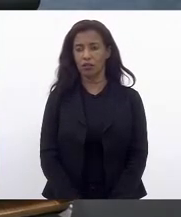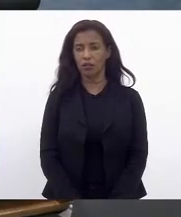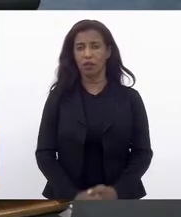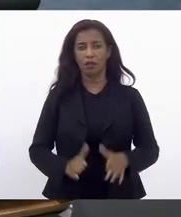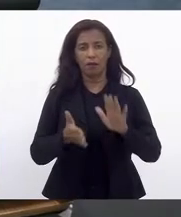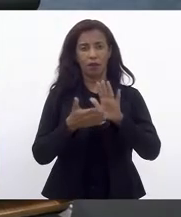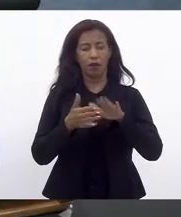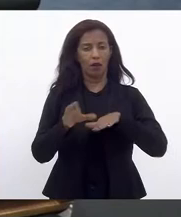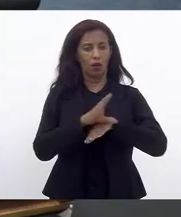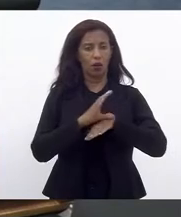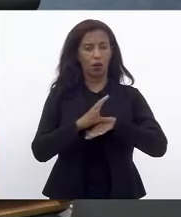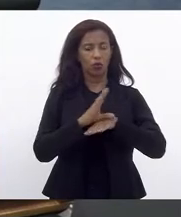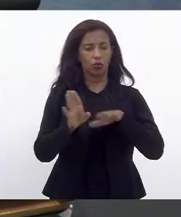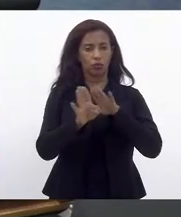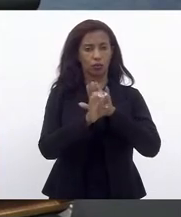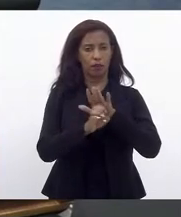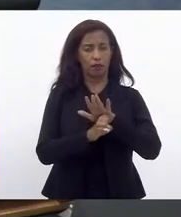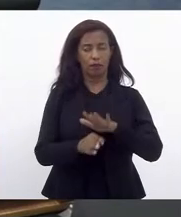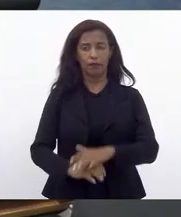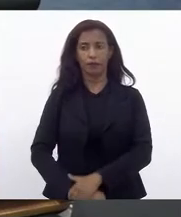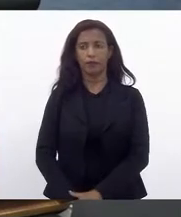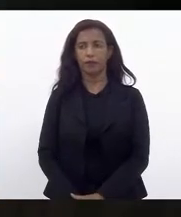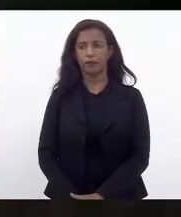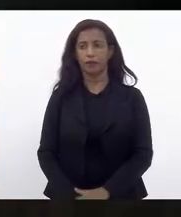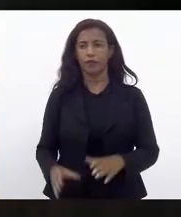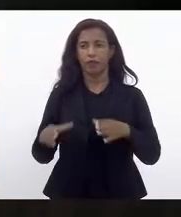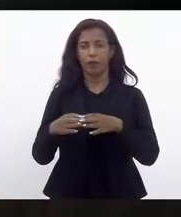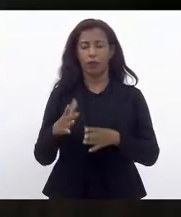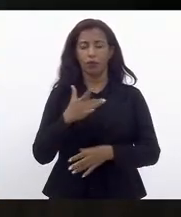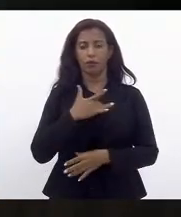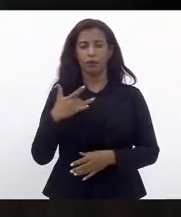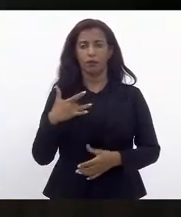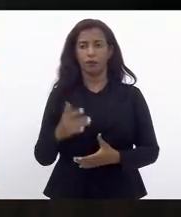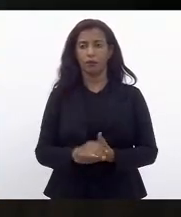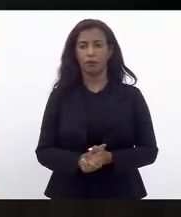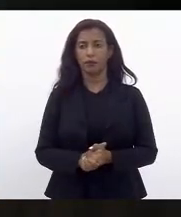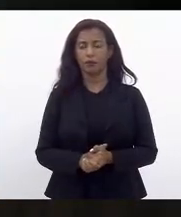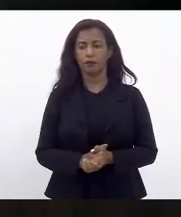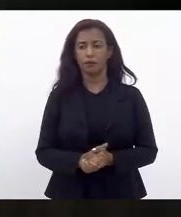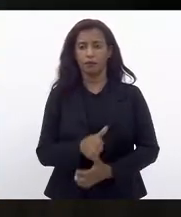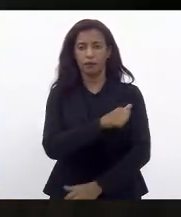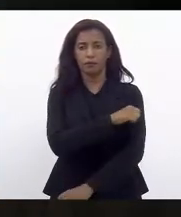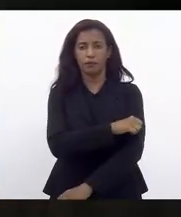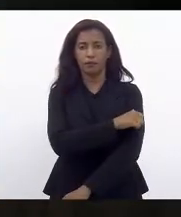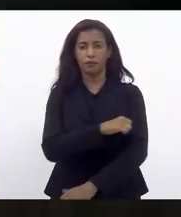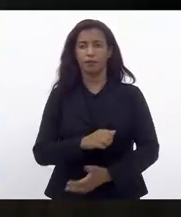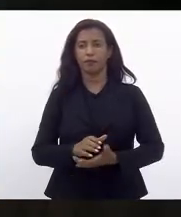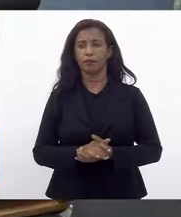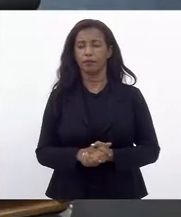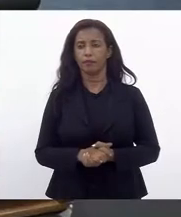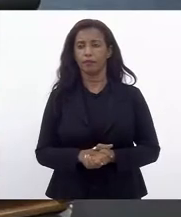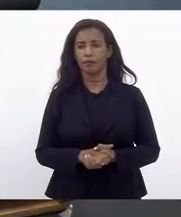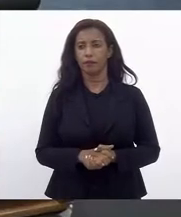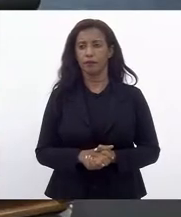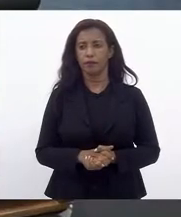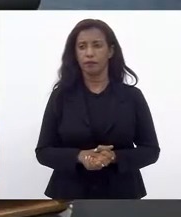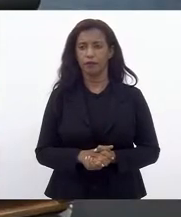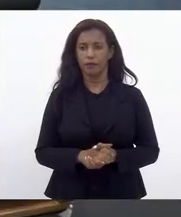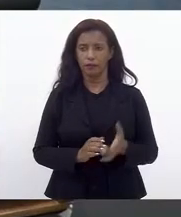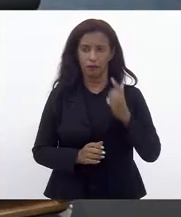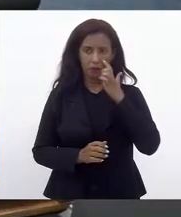Parecer pela constitucionalidade com emenda, senhor presidente. Pela Comissão de Saúde, deputada enfermeira Rejane.